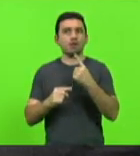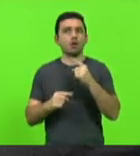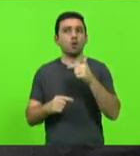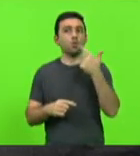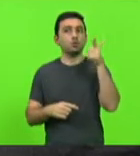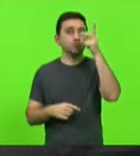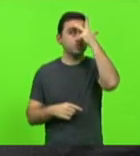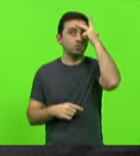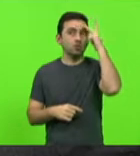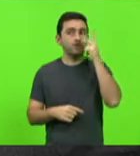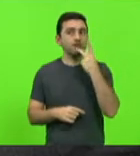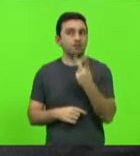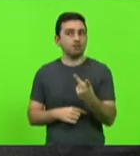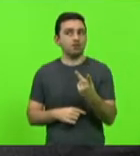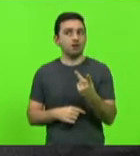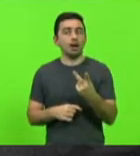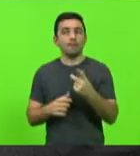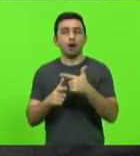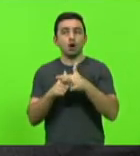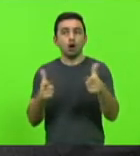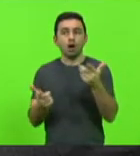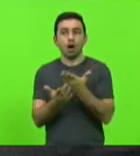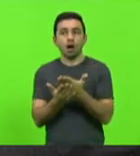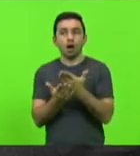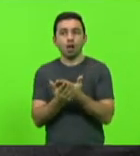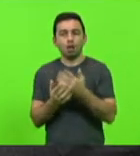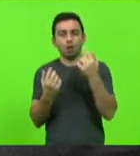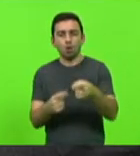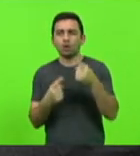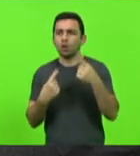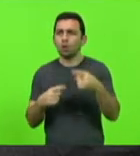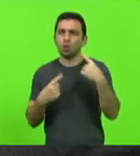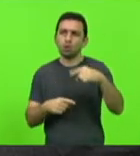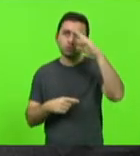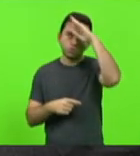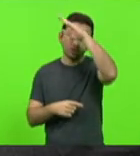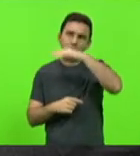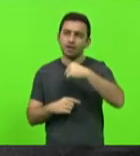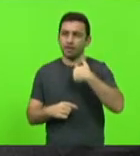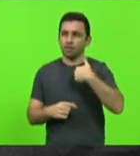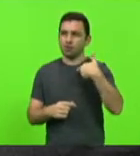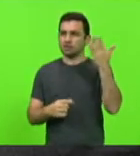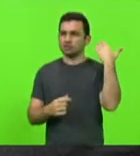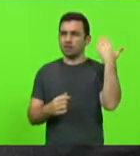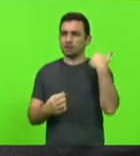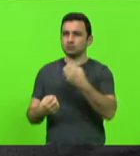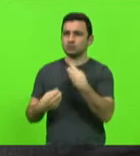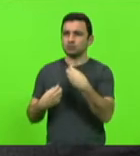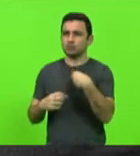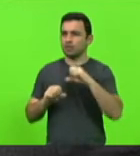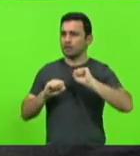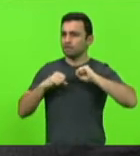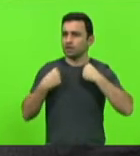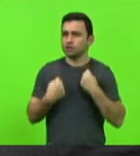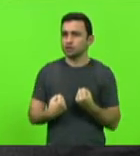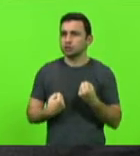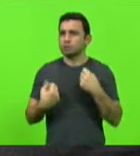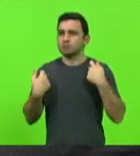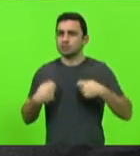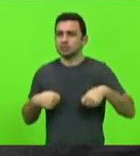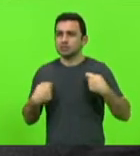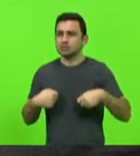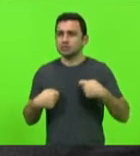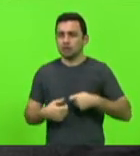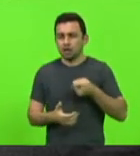falou. A maior parte da aula dele é falando contra o Bolsonaro. Quando eu estudava com ele, ele defendia e falava que era necessário a ditadura